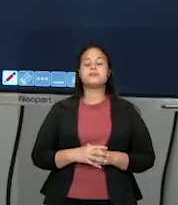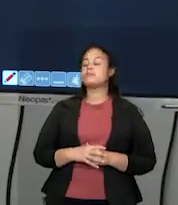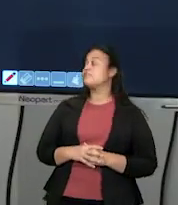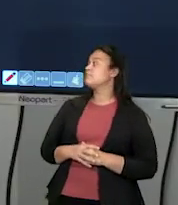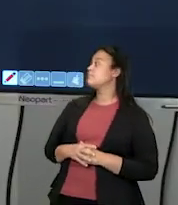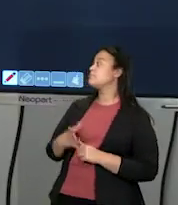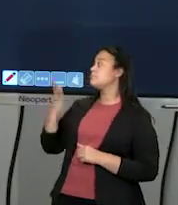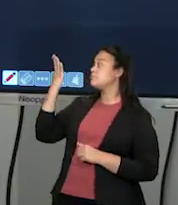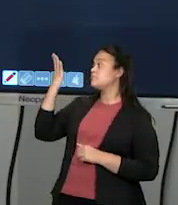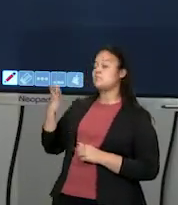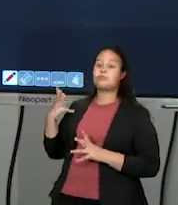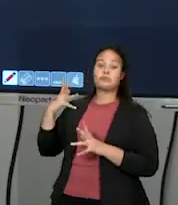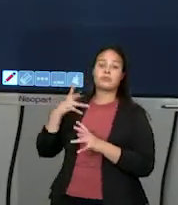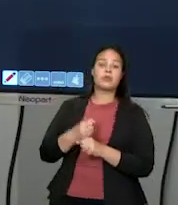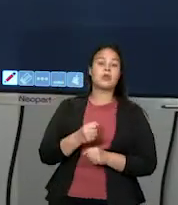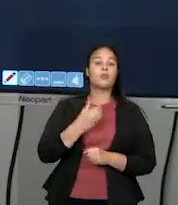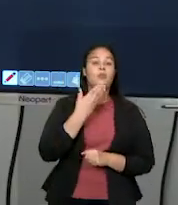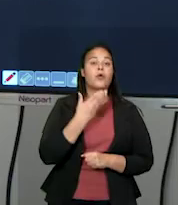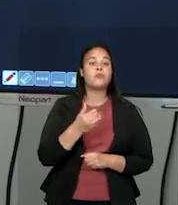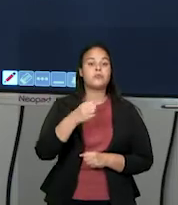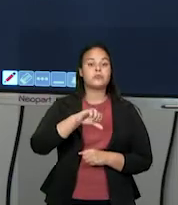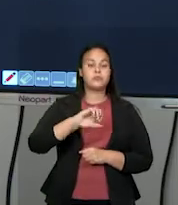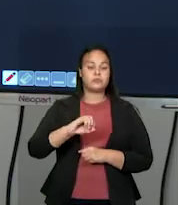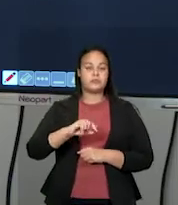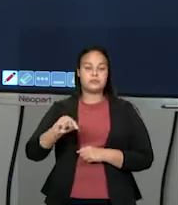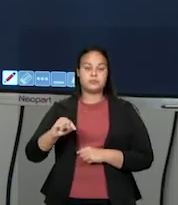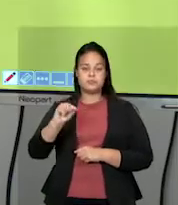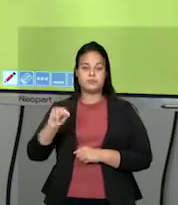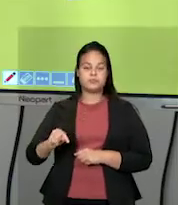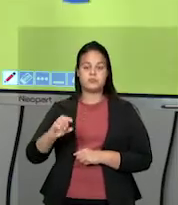Resistência equivalente total, 90 ohms.